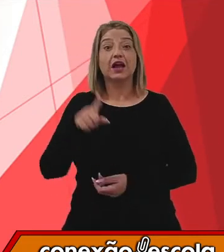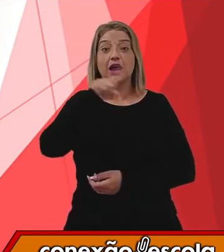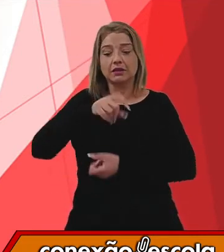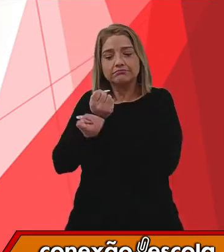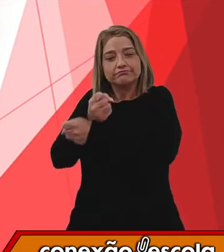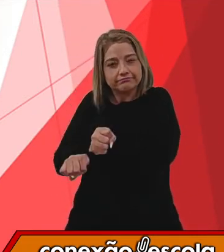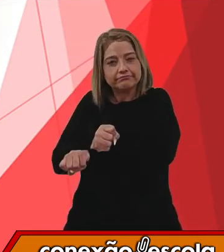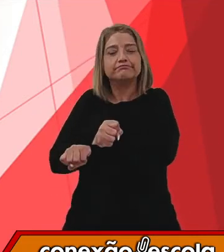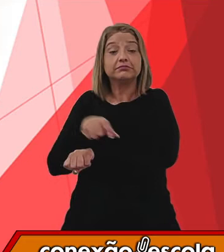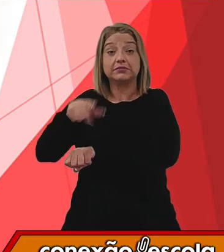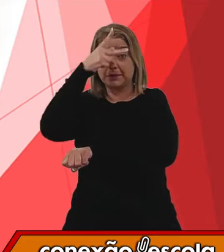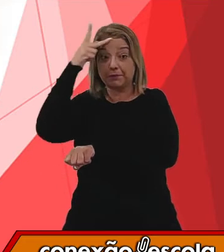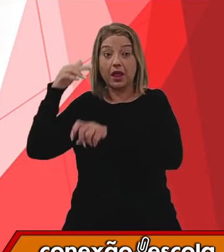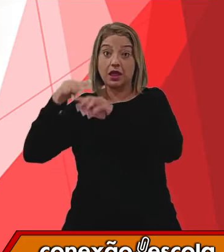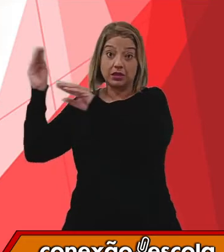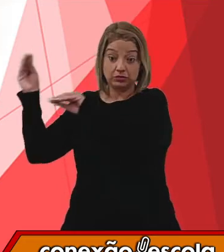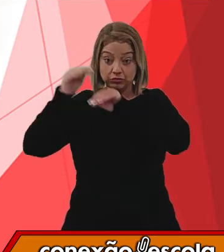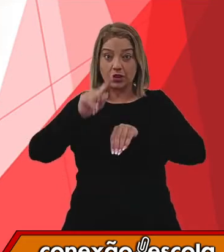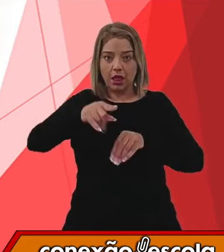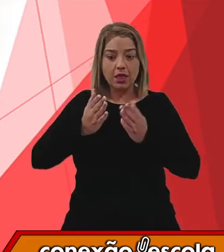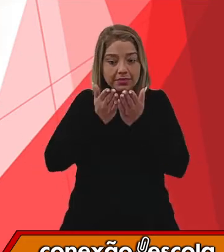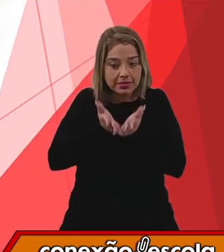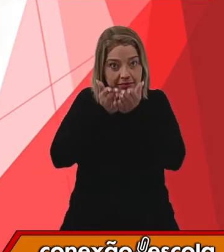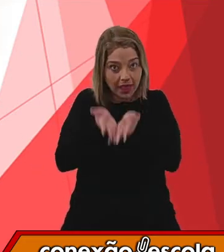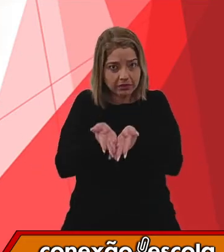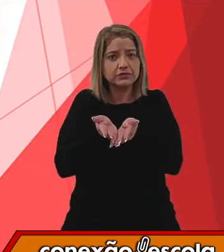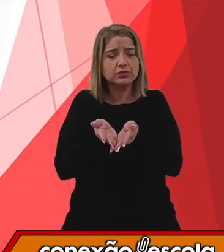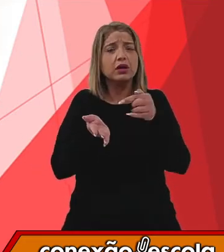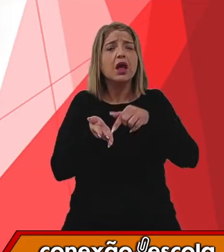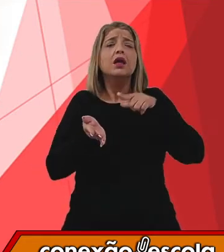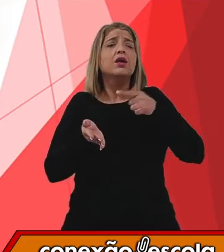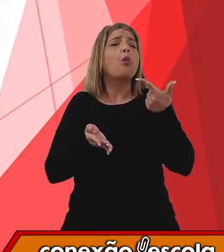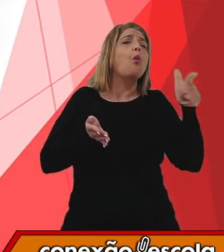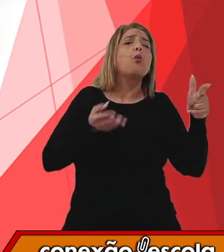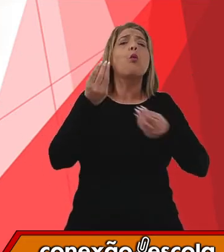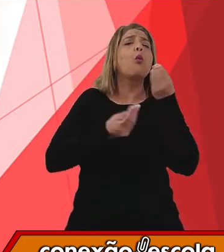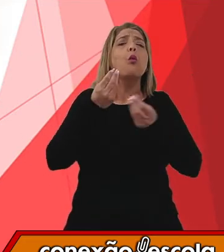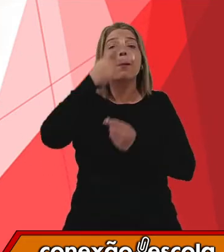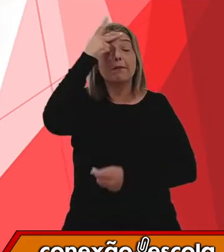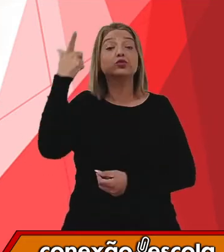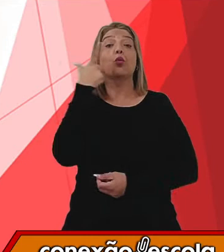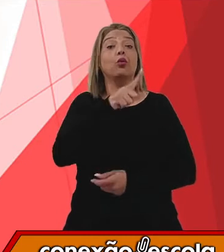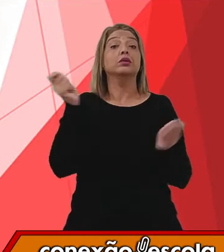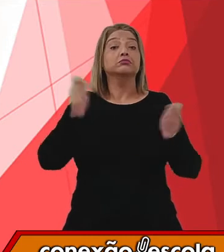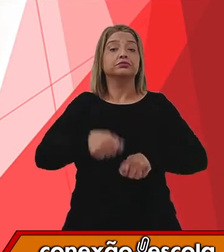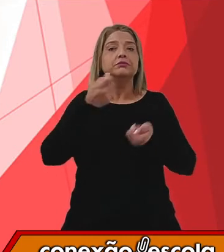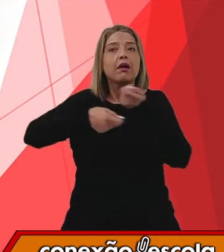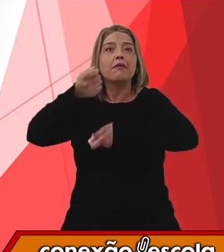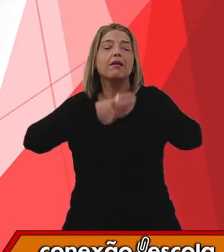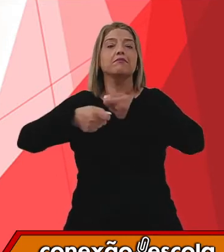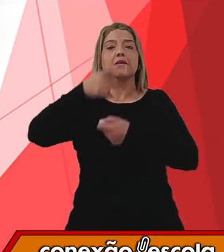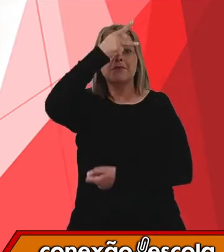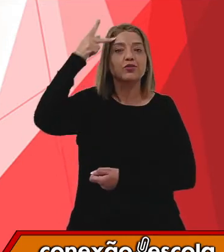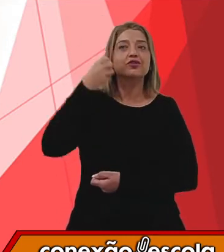e imigrantes vinham em navios, mas será que existiam outras formas de transportar mercadorias e